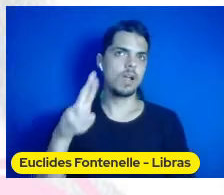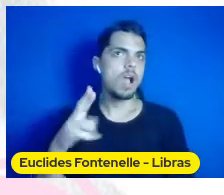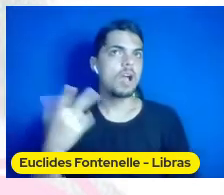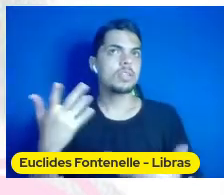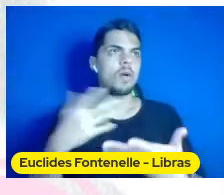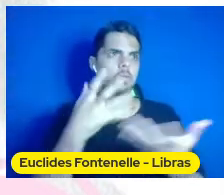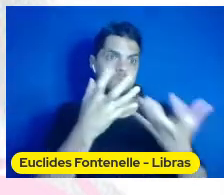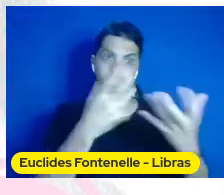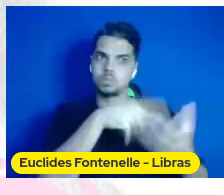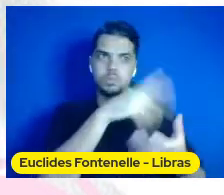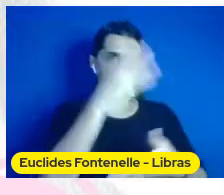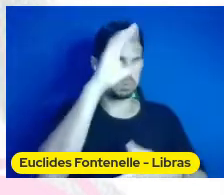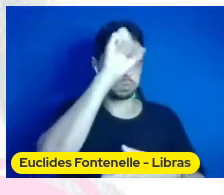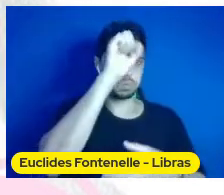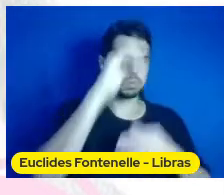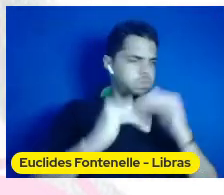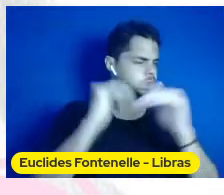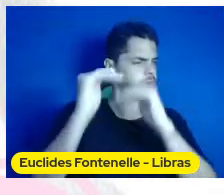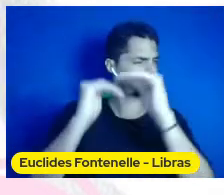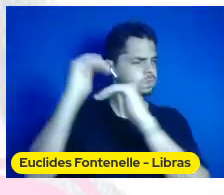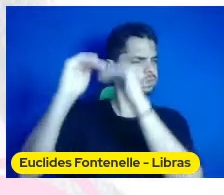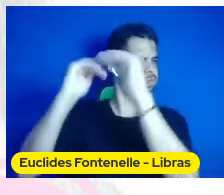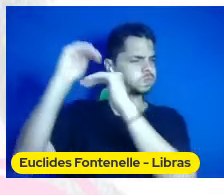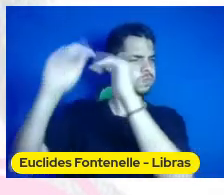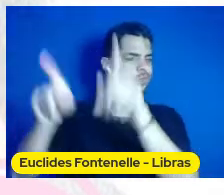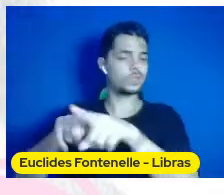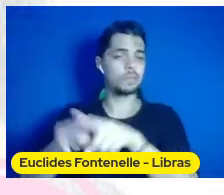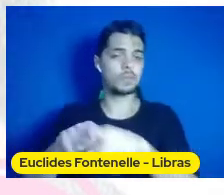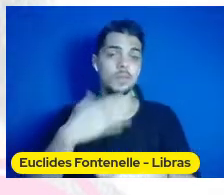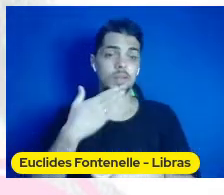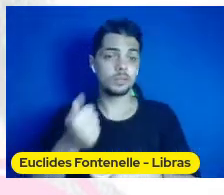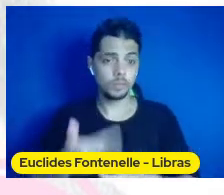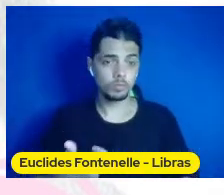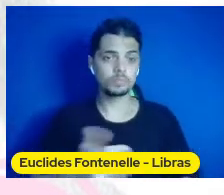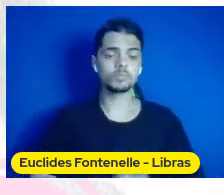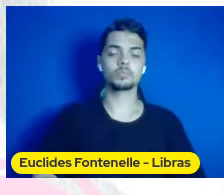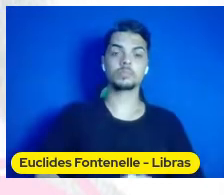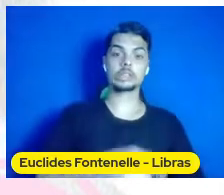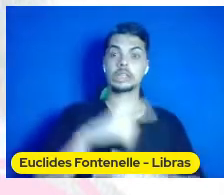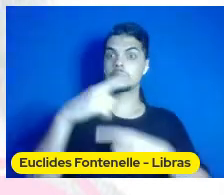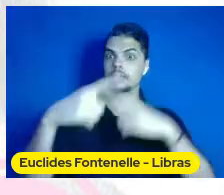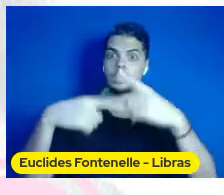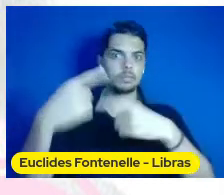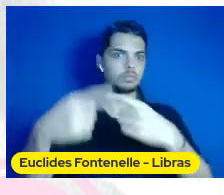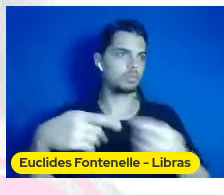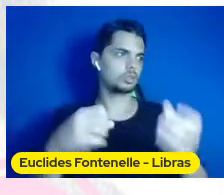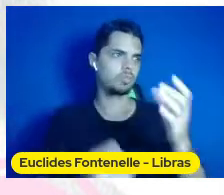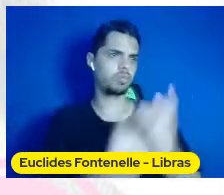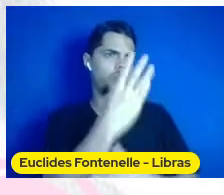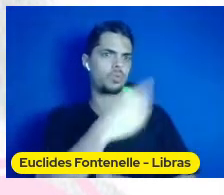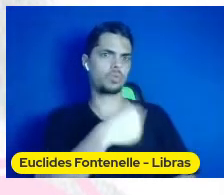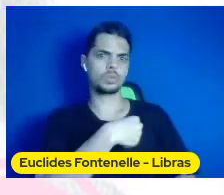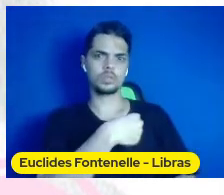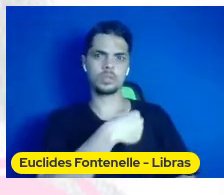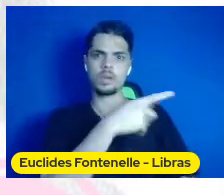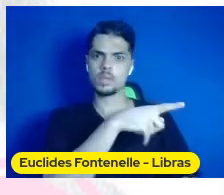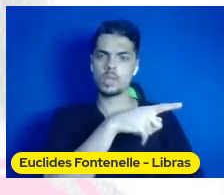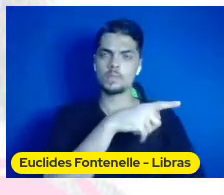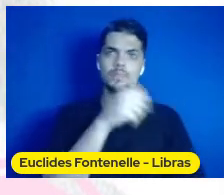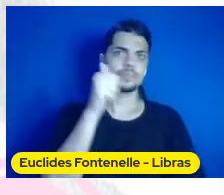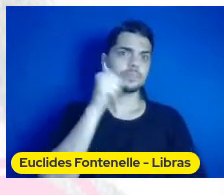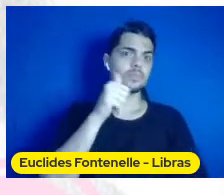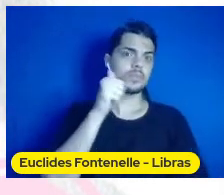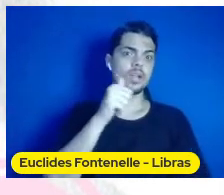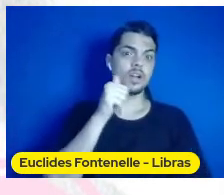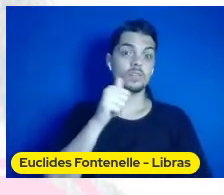começar a fazer algumas curtas, e foi de onde saiu Maria Quitéria. Sobre o processo, sobre como funciona, eu vou deixar para o